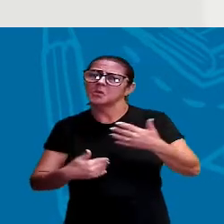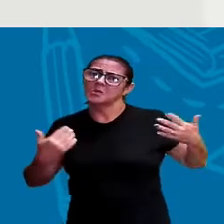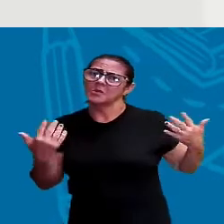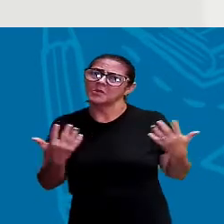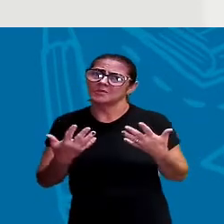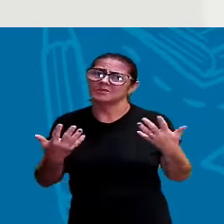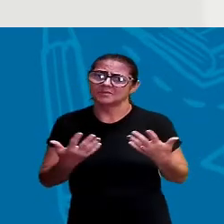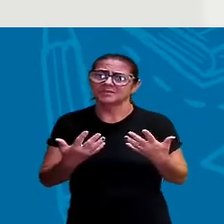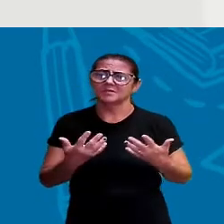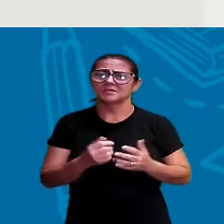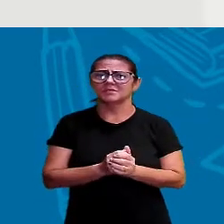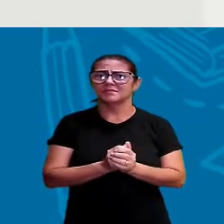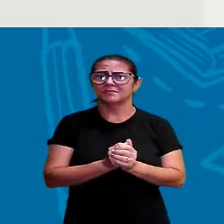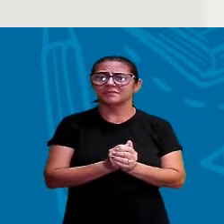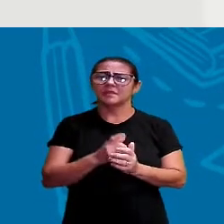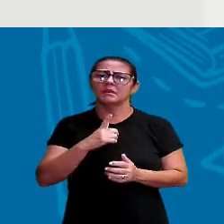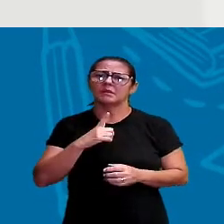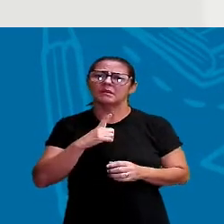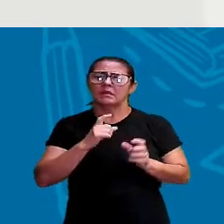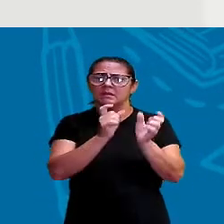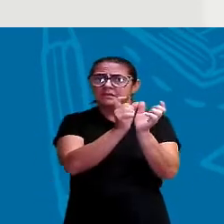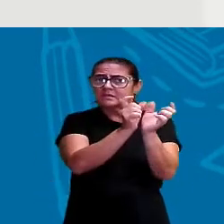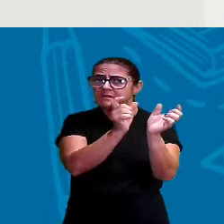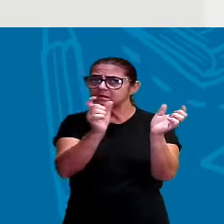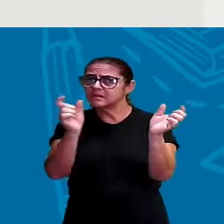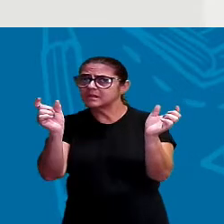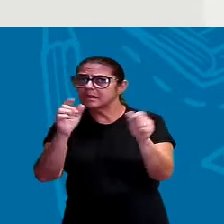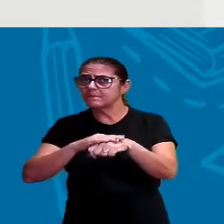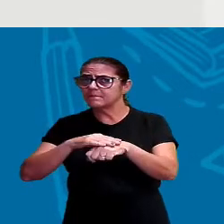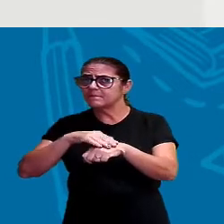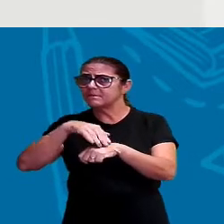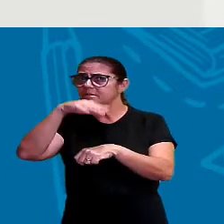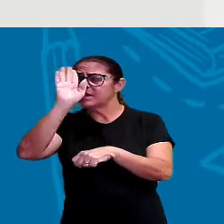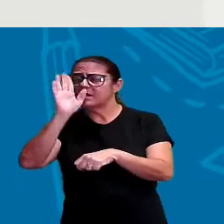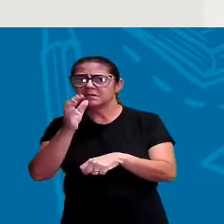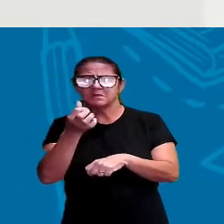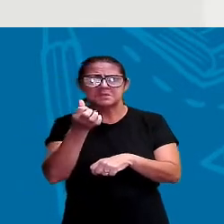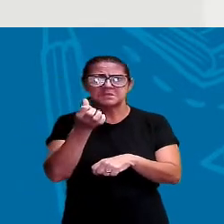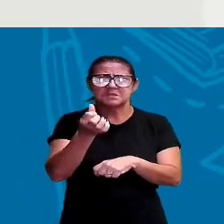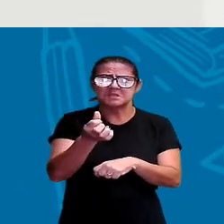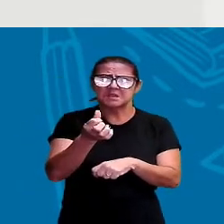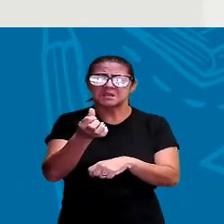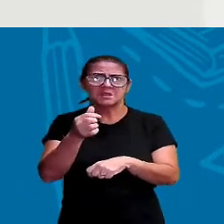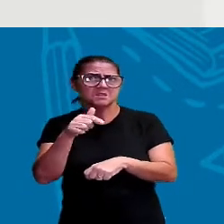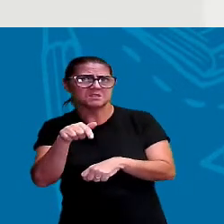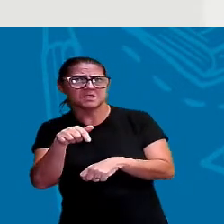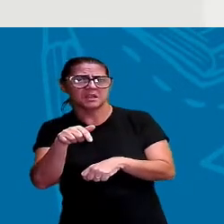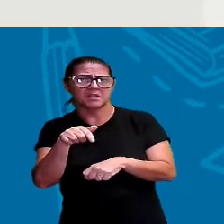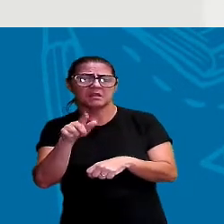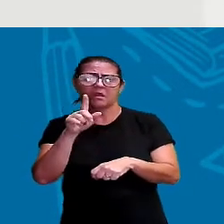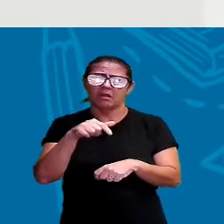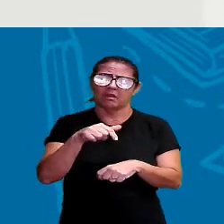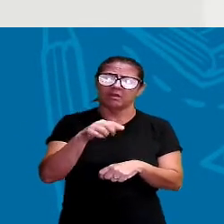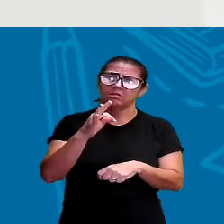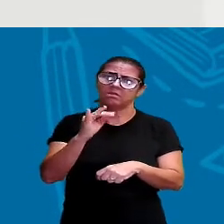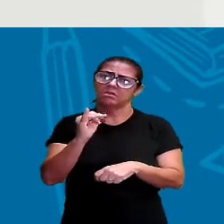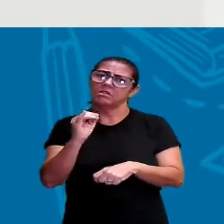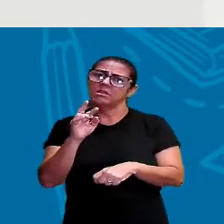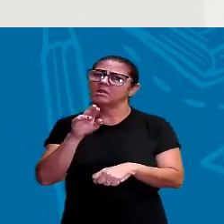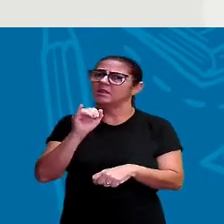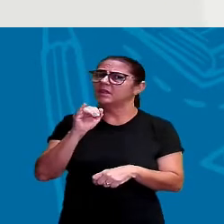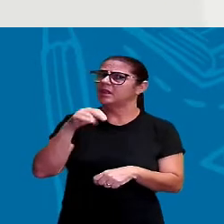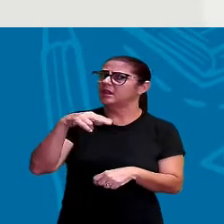dia, tirinhas com mais de 5, ou seja, mais de 6 até, e são consideradas como tirinha, tá? E